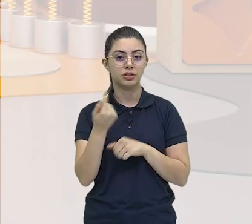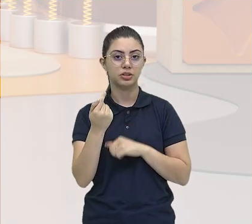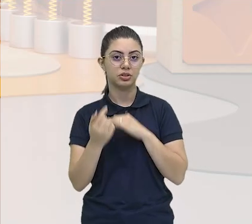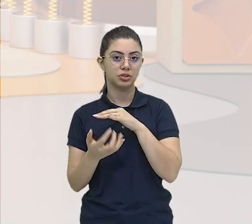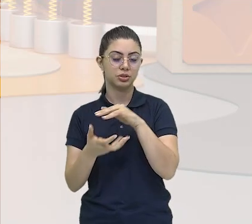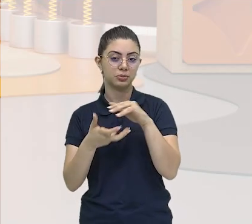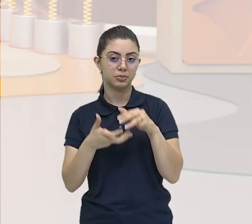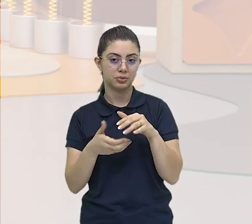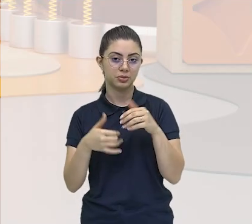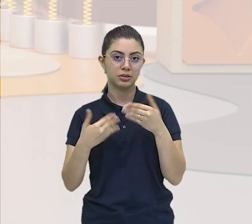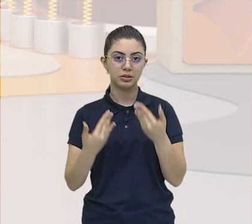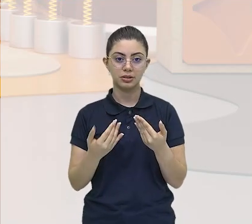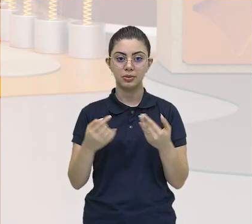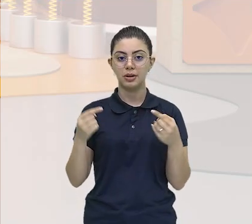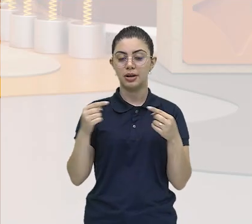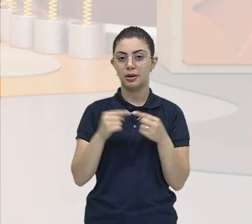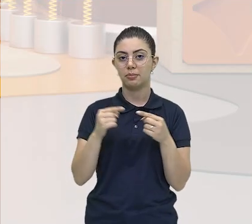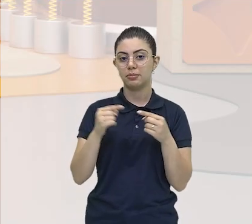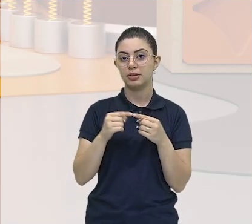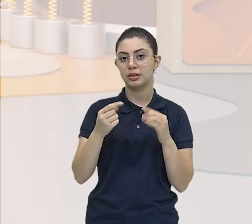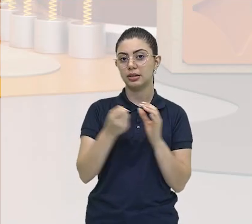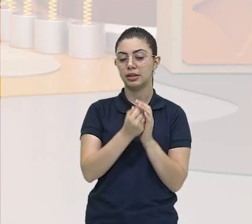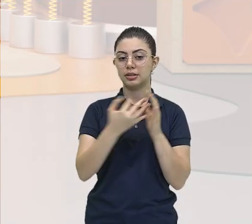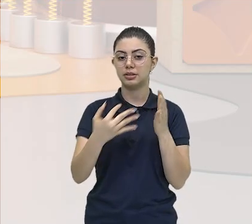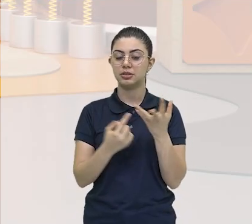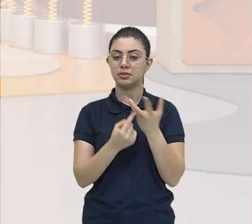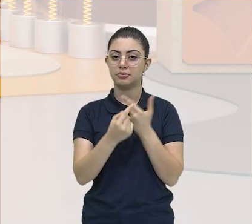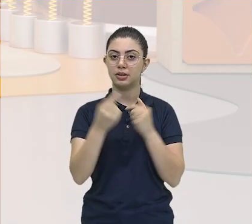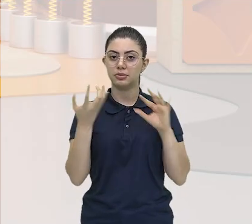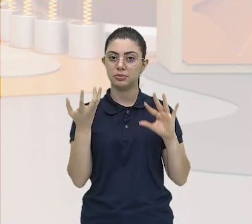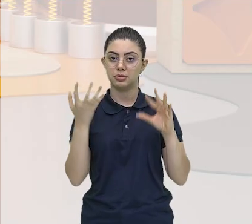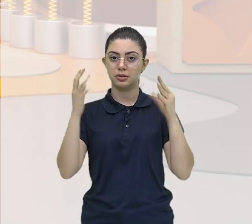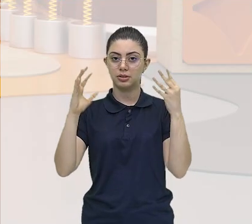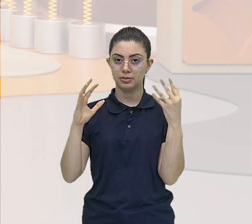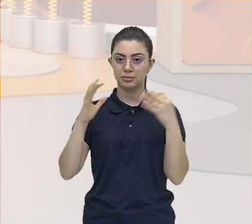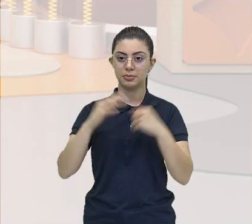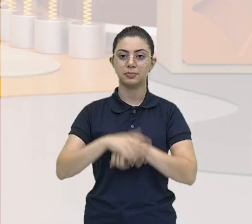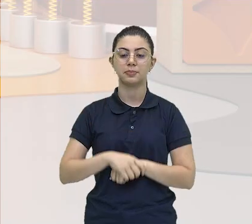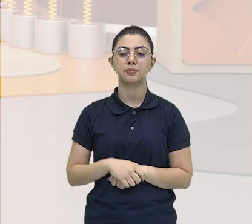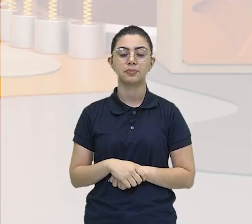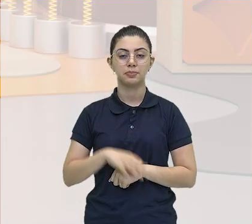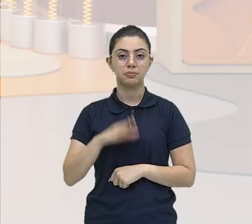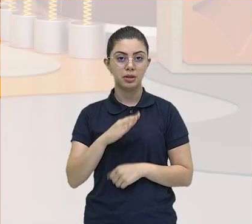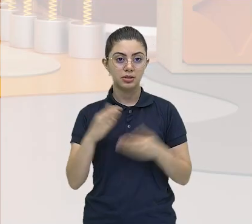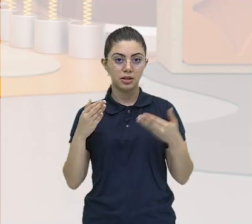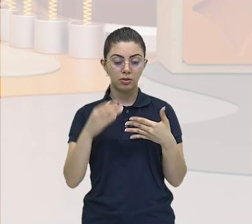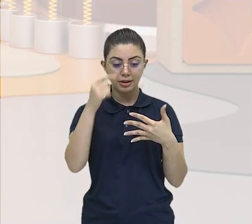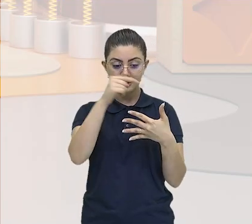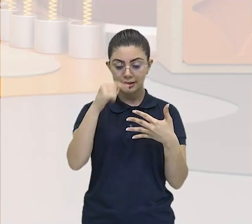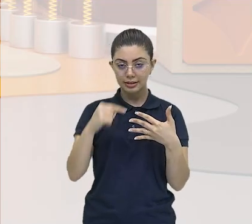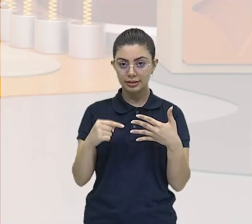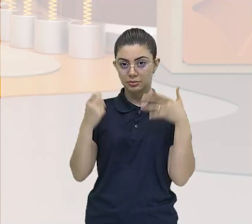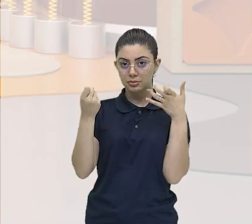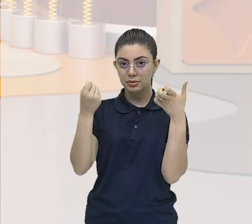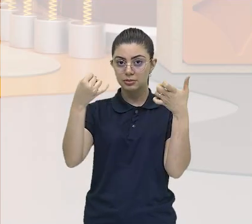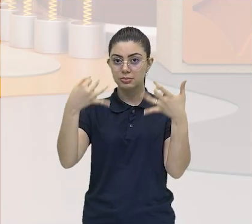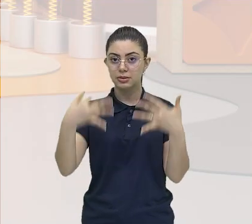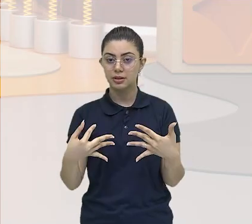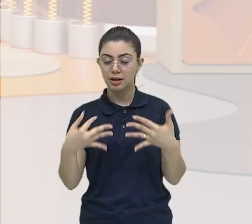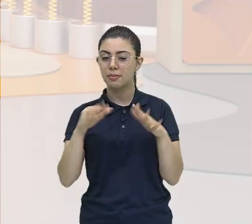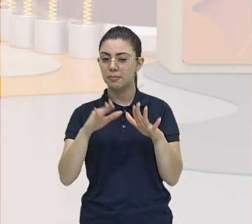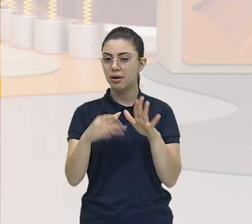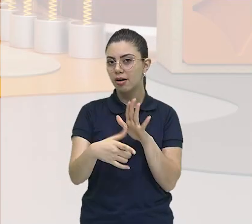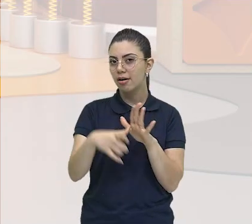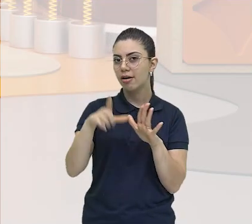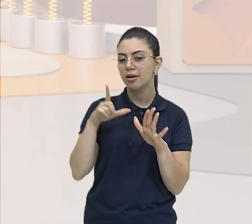os fatores climáticos. Mas antes da gente entrar realmente nesses elementos climáticos e nesses fatores